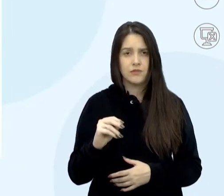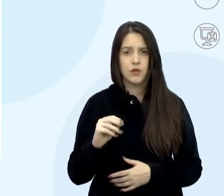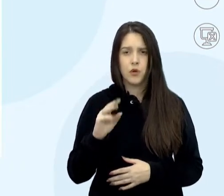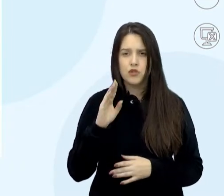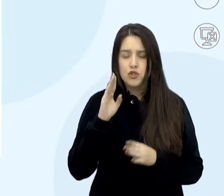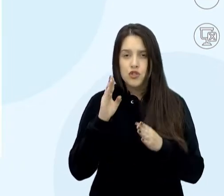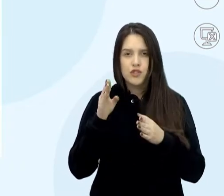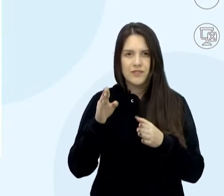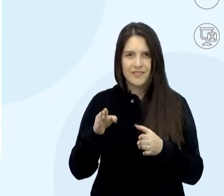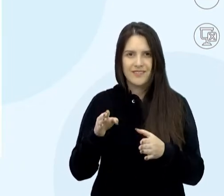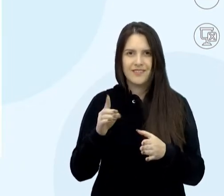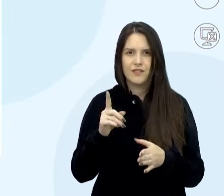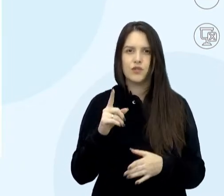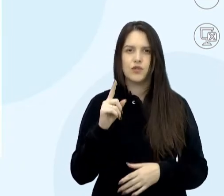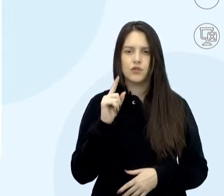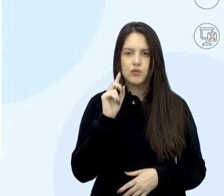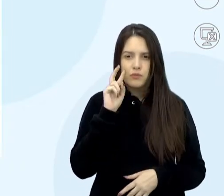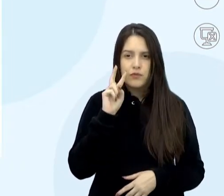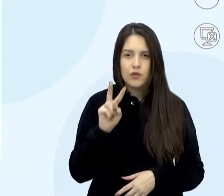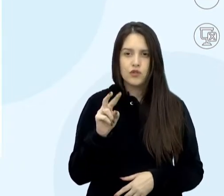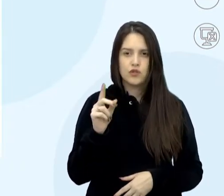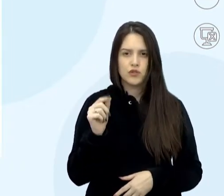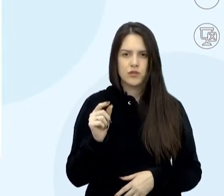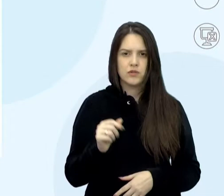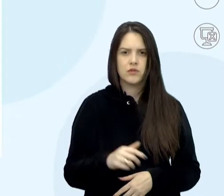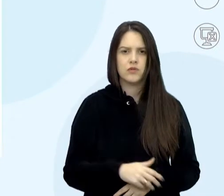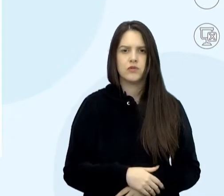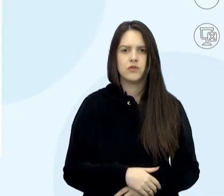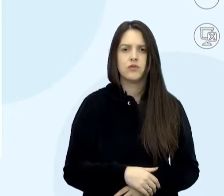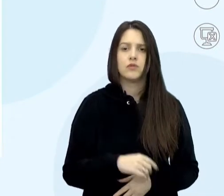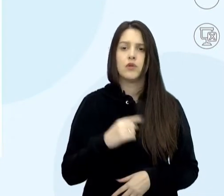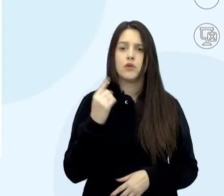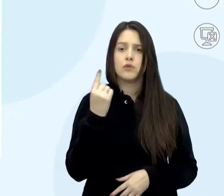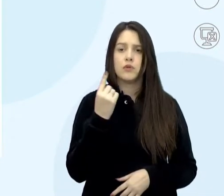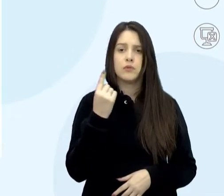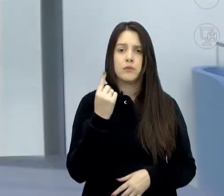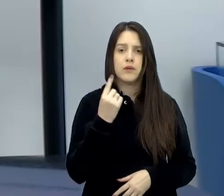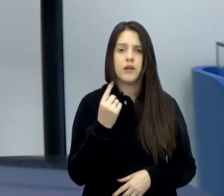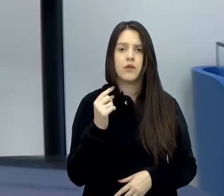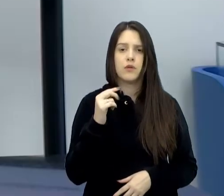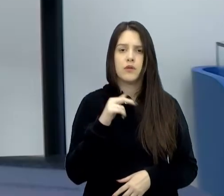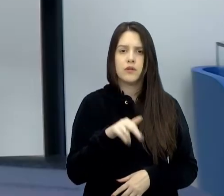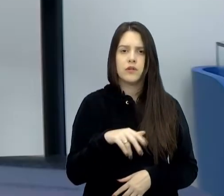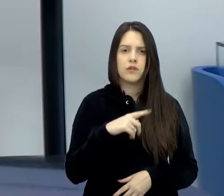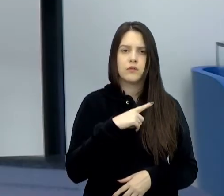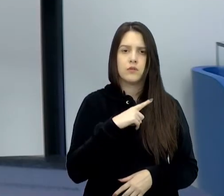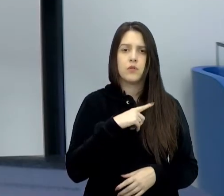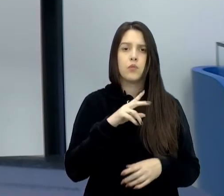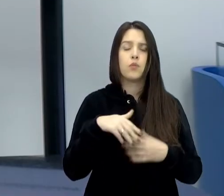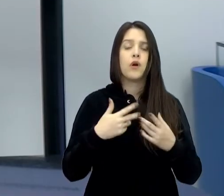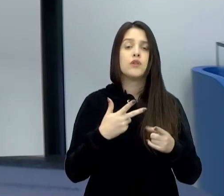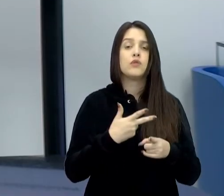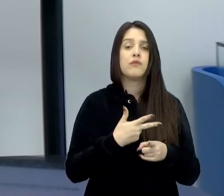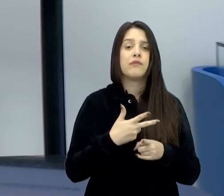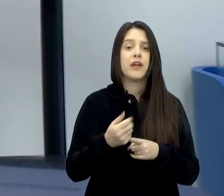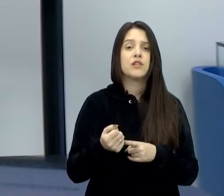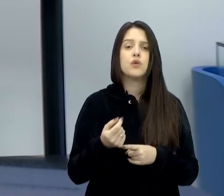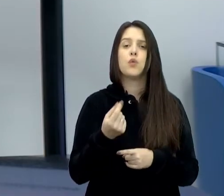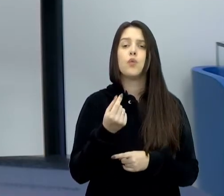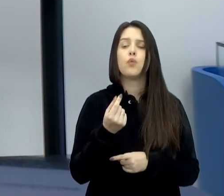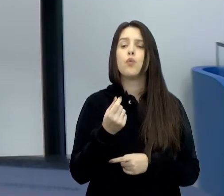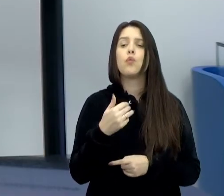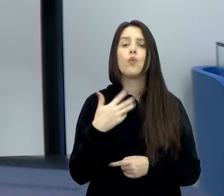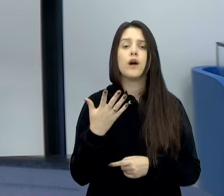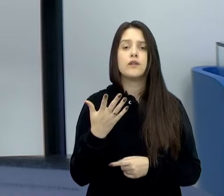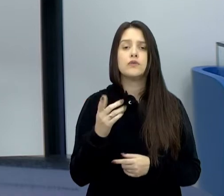valor. E a data de vencimento. Então são as duas primeiras coisas que a gente olha, quando vence e quanto custa. Quanto